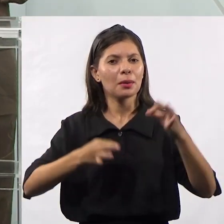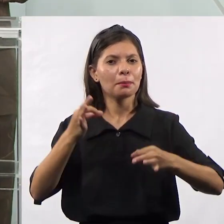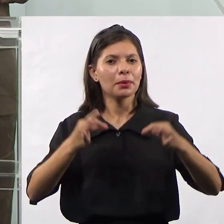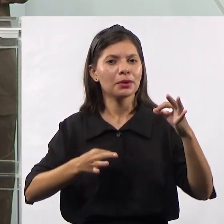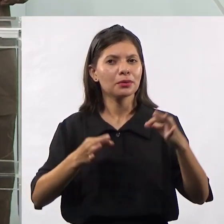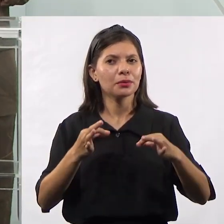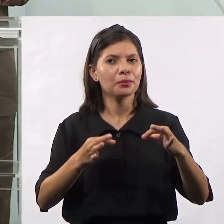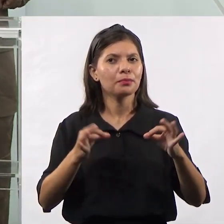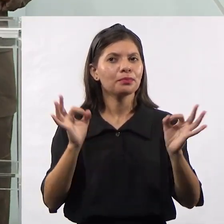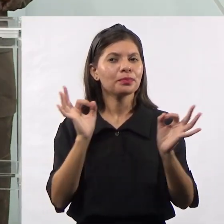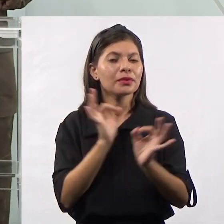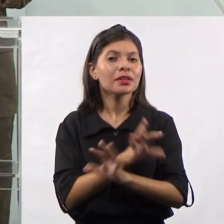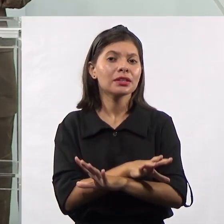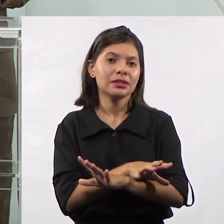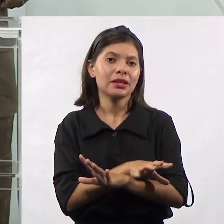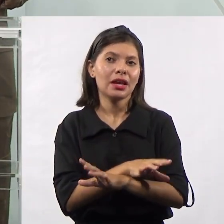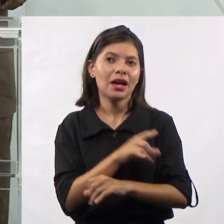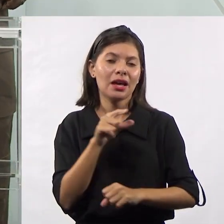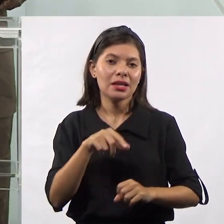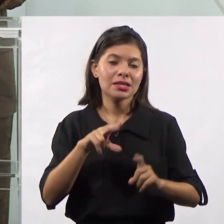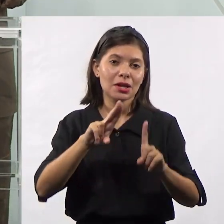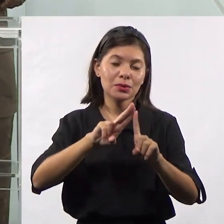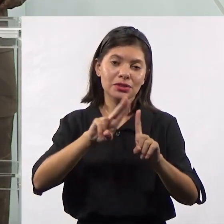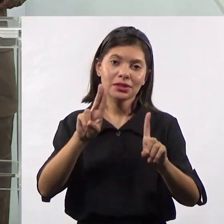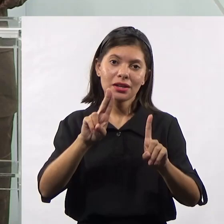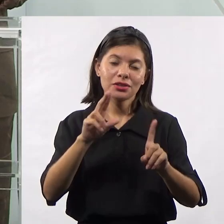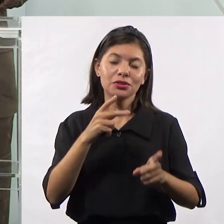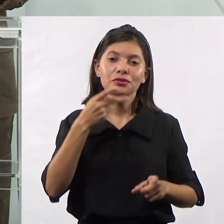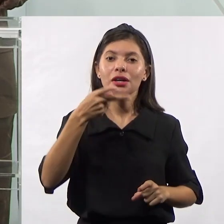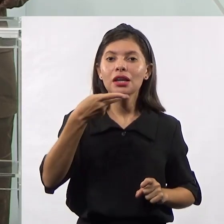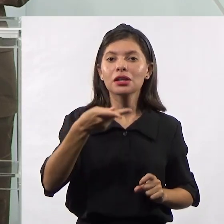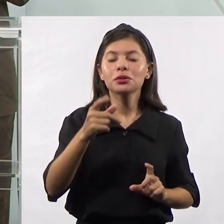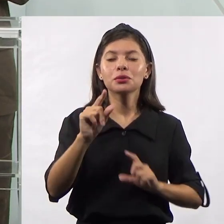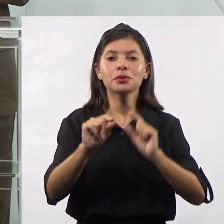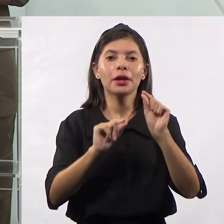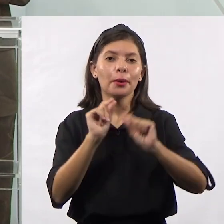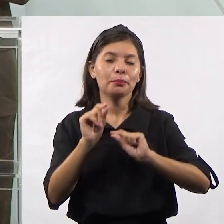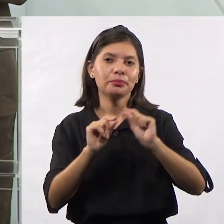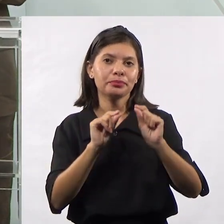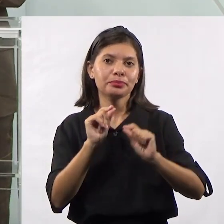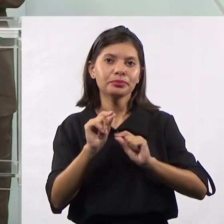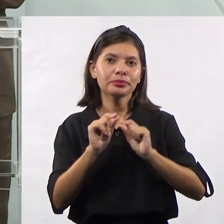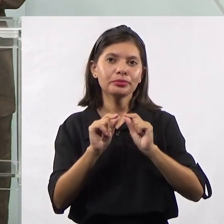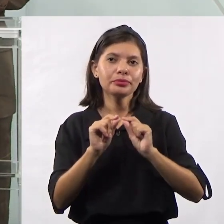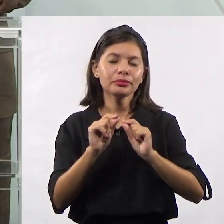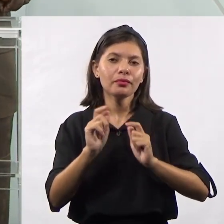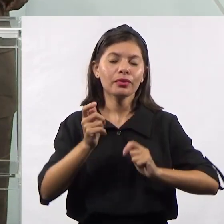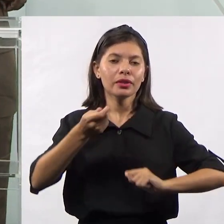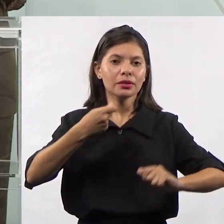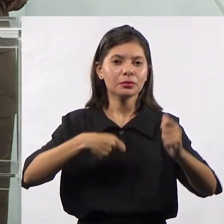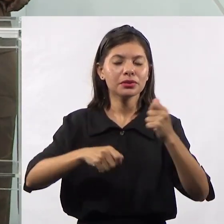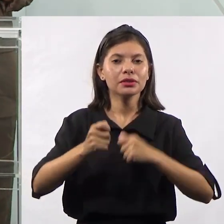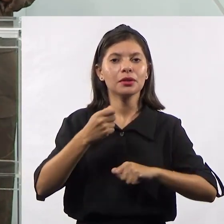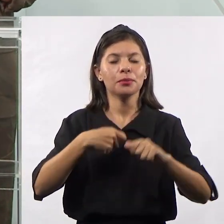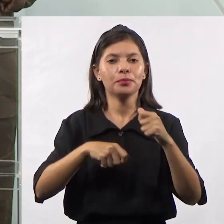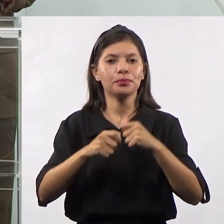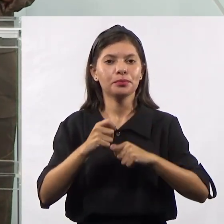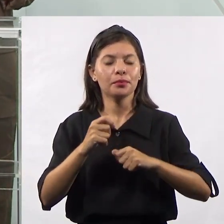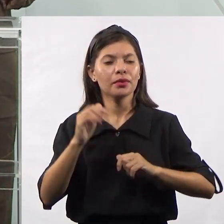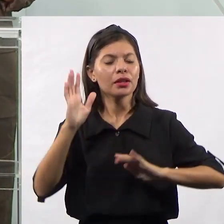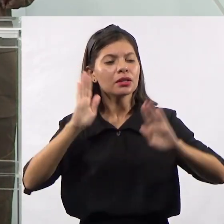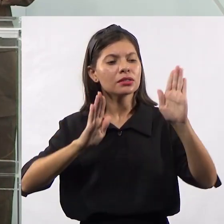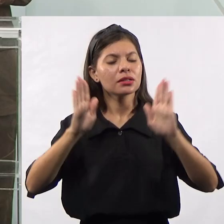a gente vai encerrar essa unidade falando dos recursos